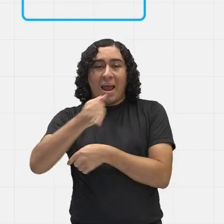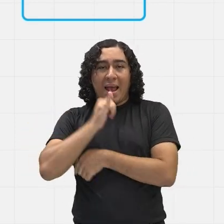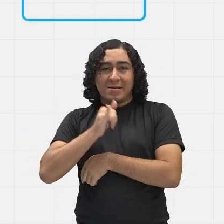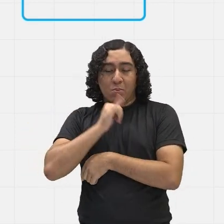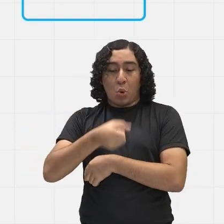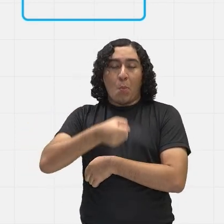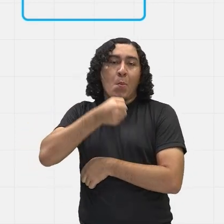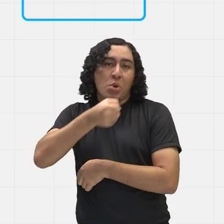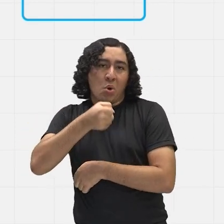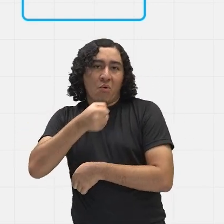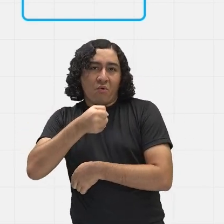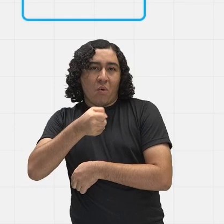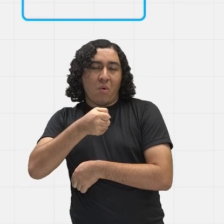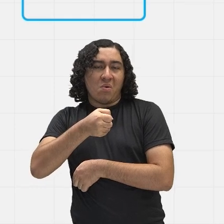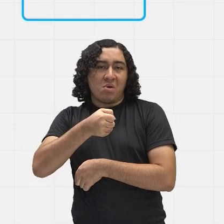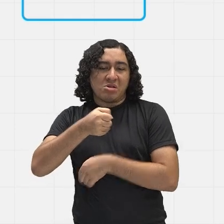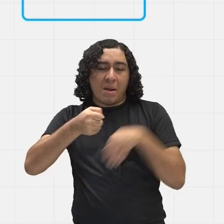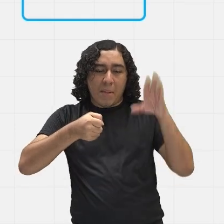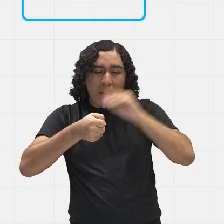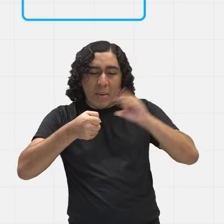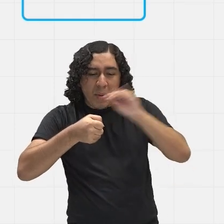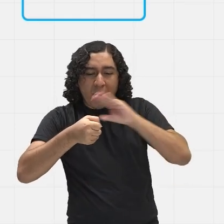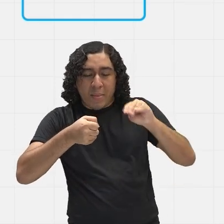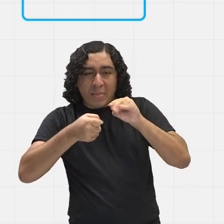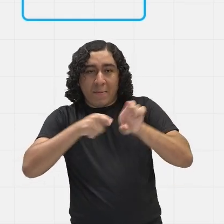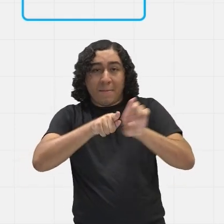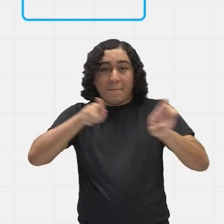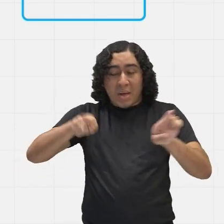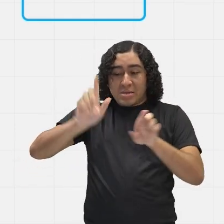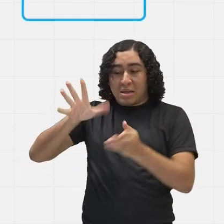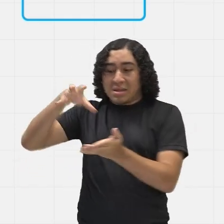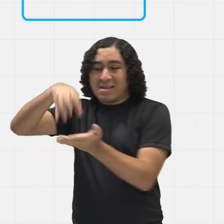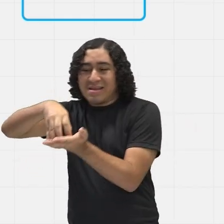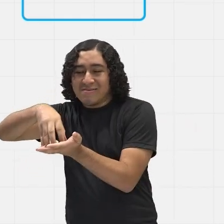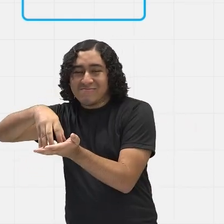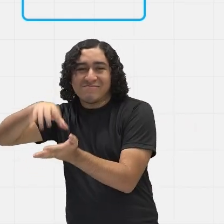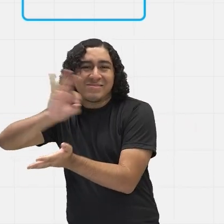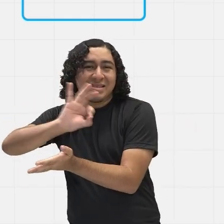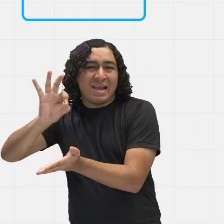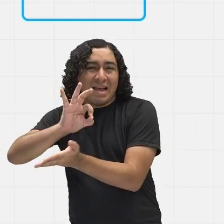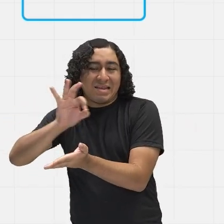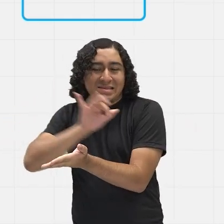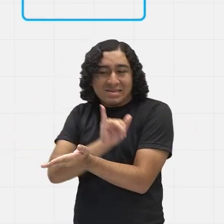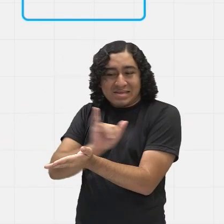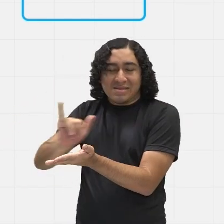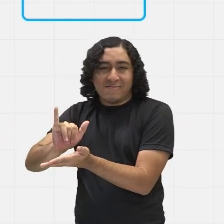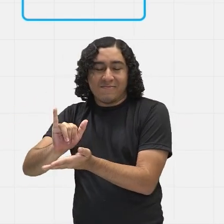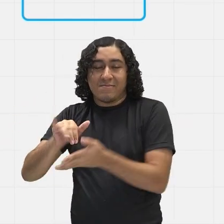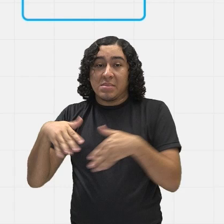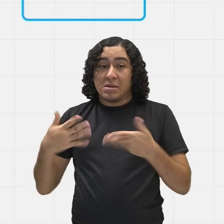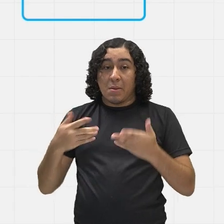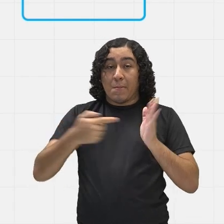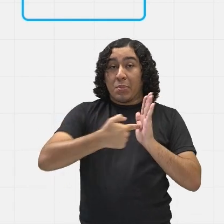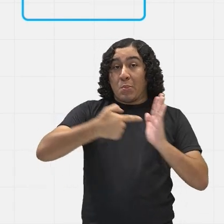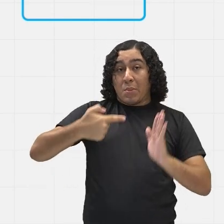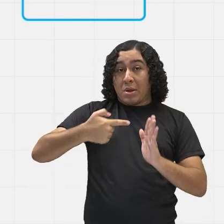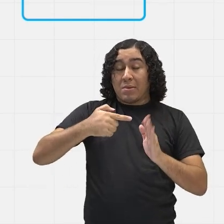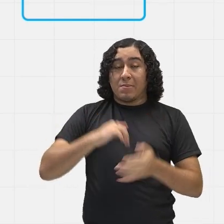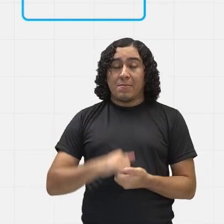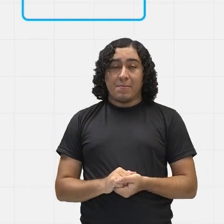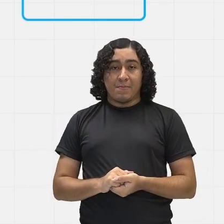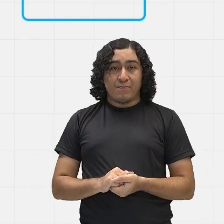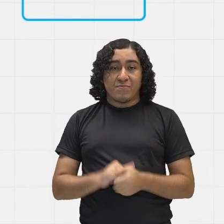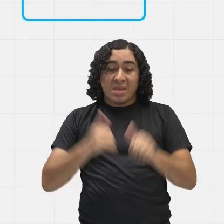estúdio ou algum dos técnicos a gente não consegue ele ouvir. A possível solução, primeiramente, é verificar